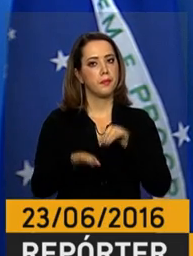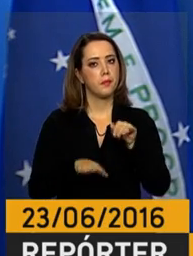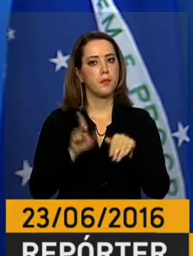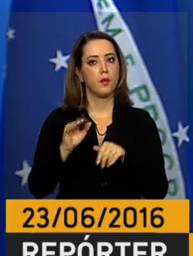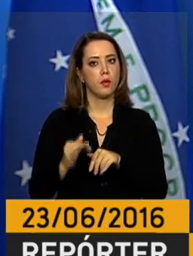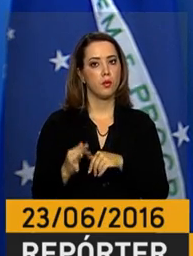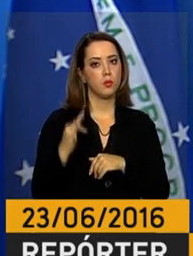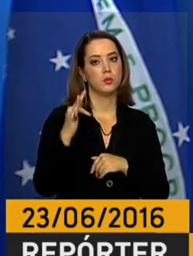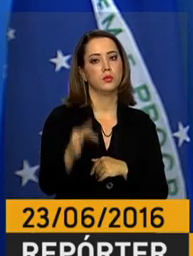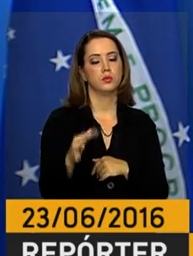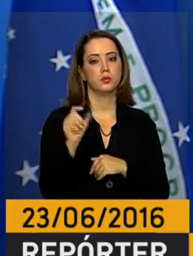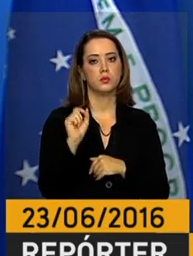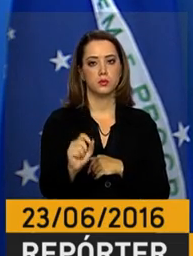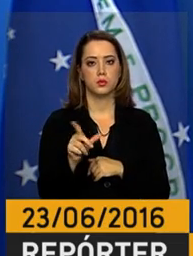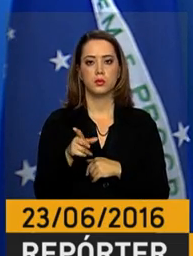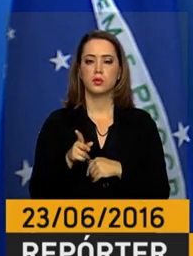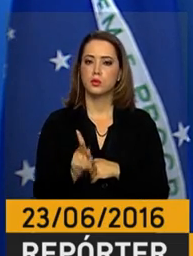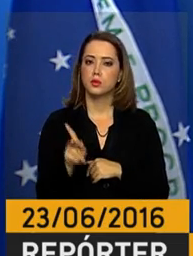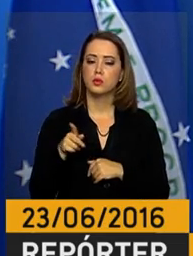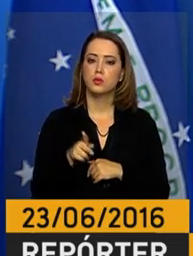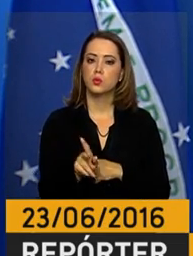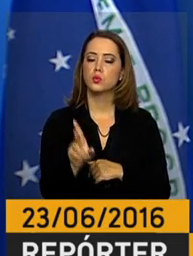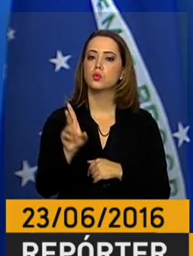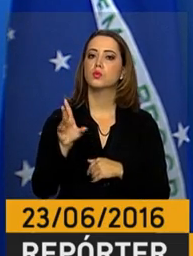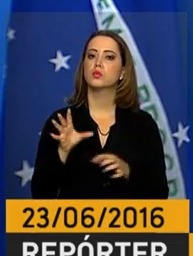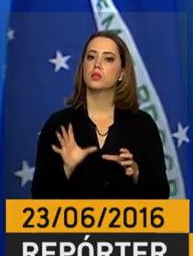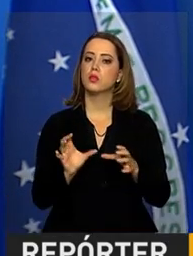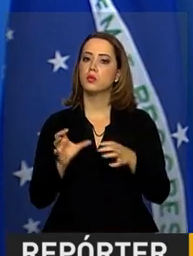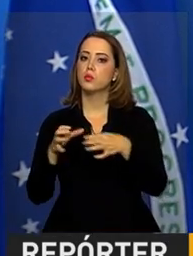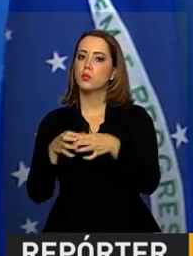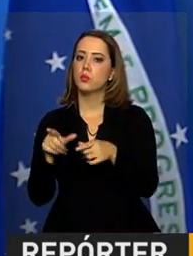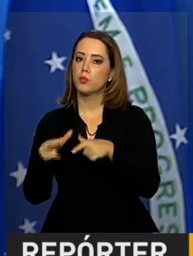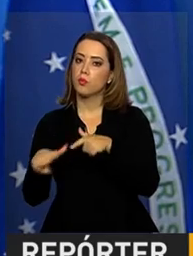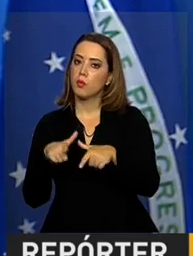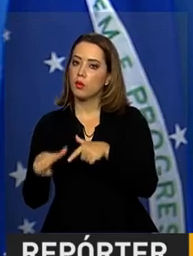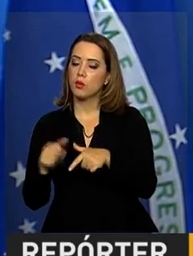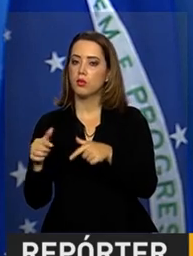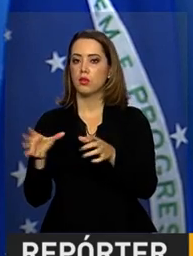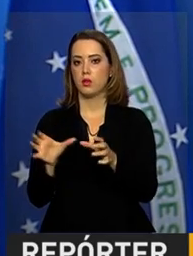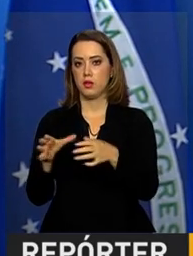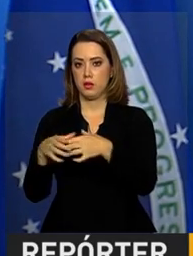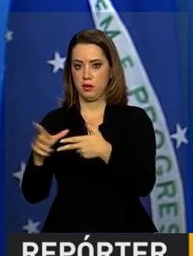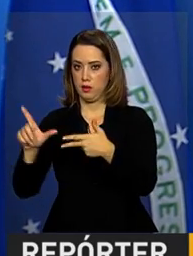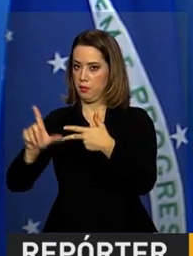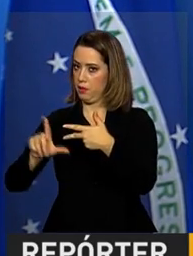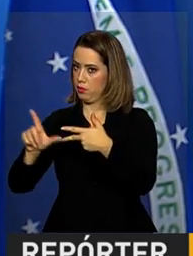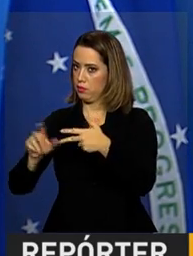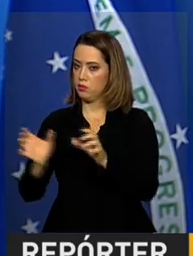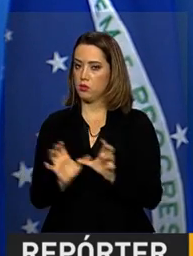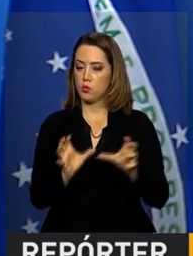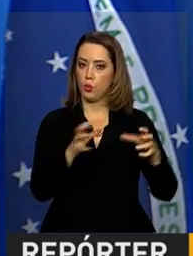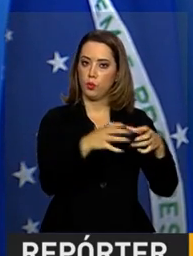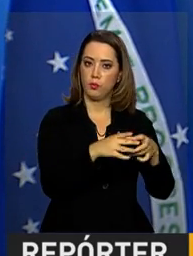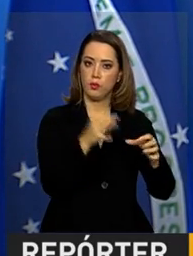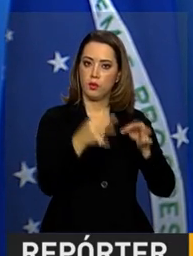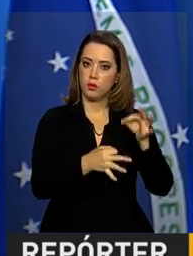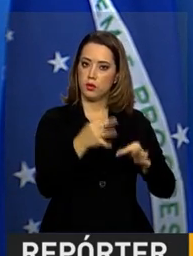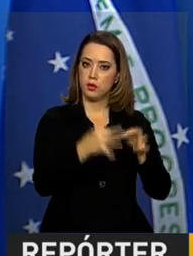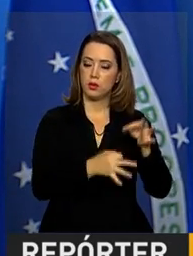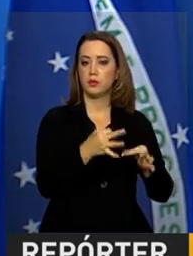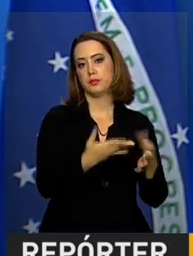demarcação dos sempre sensíveis domínios entre as funções Legislativa e